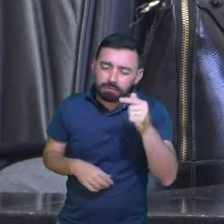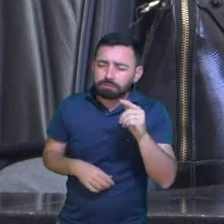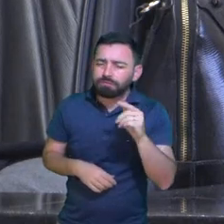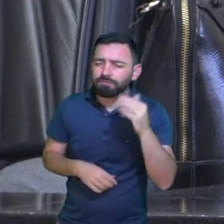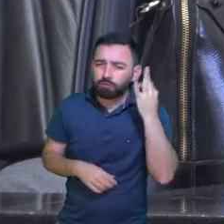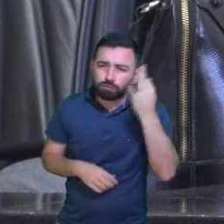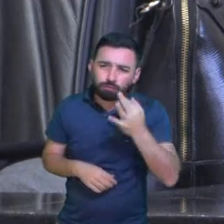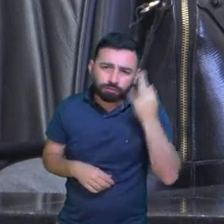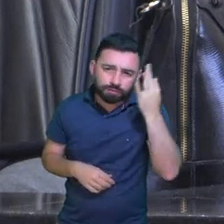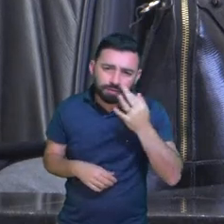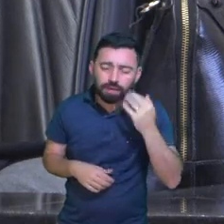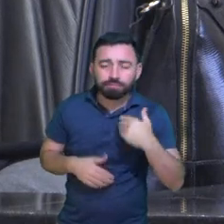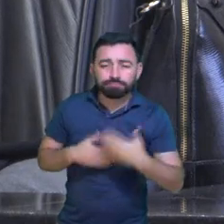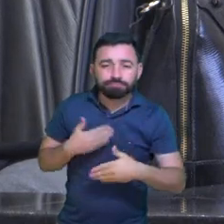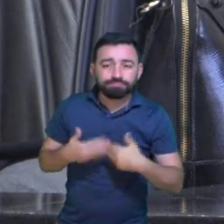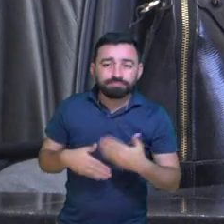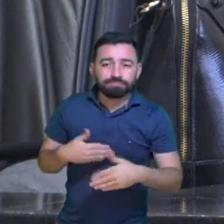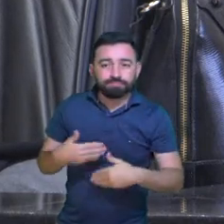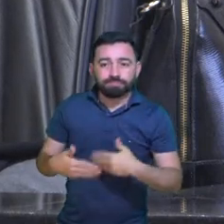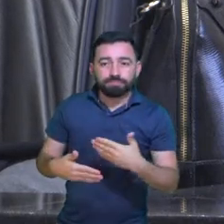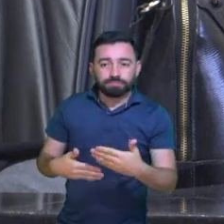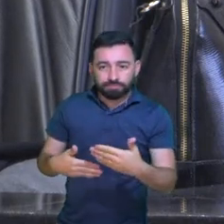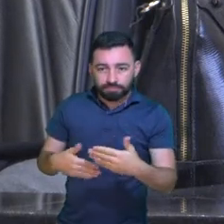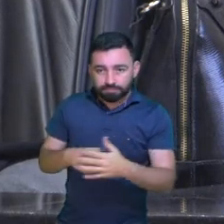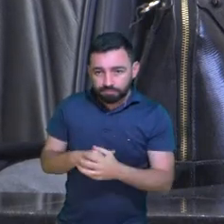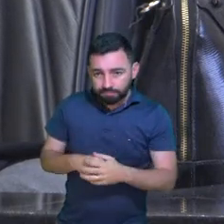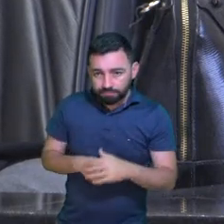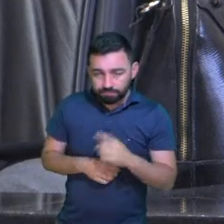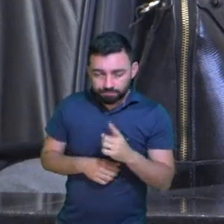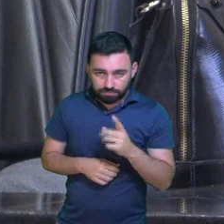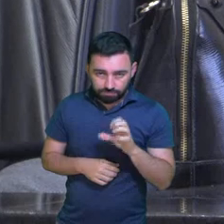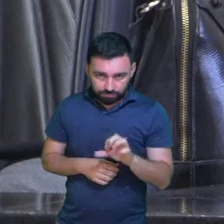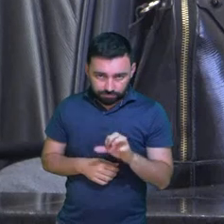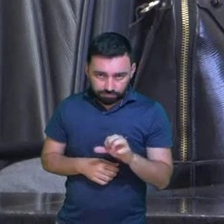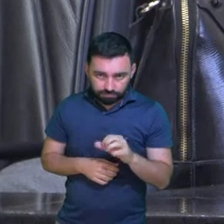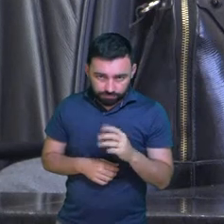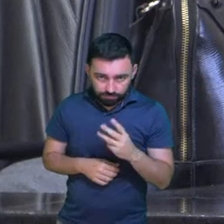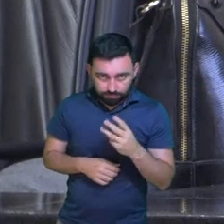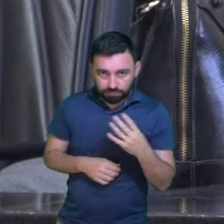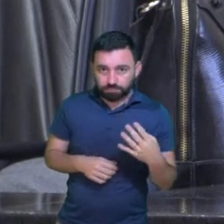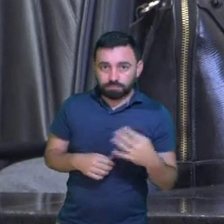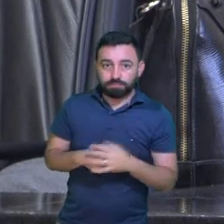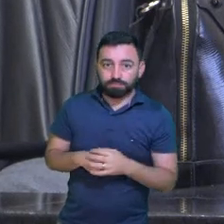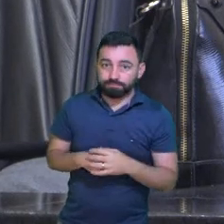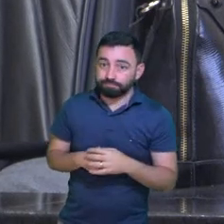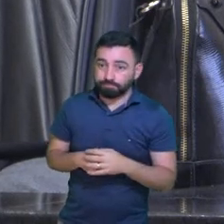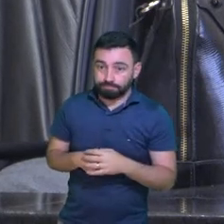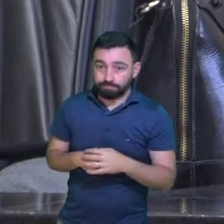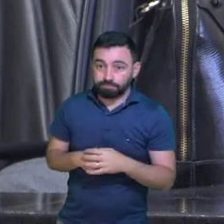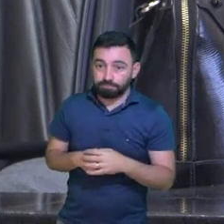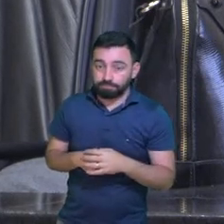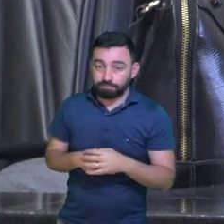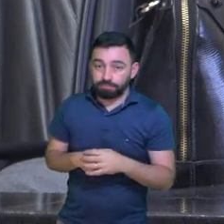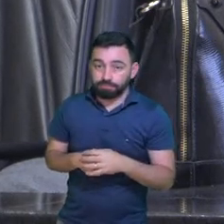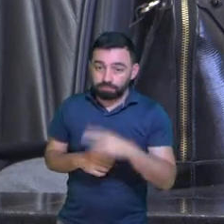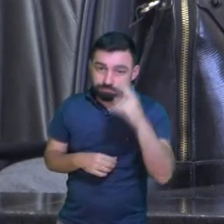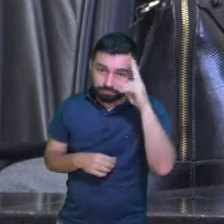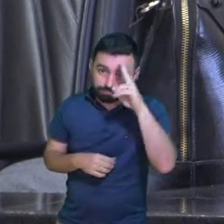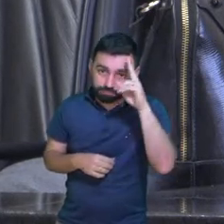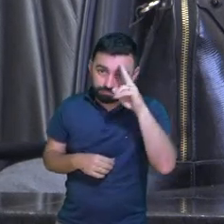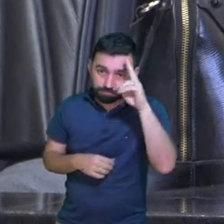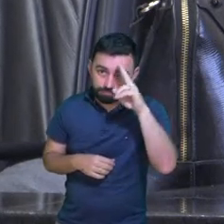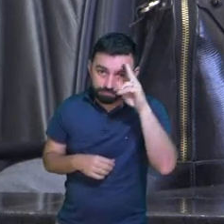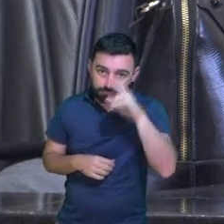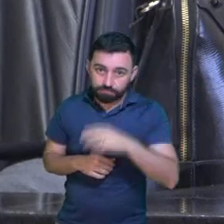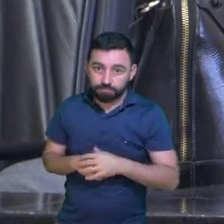bom tempo em 34 chega no na lógica 3+ 1 que você falou em 34 essa lógica hein PR min